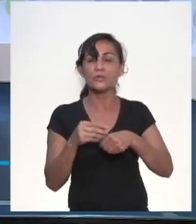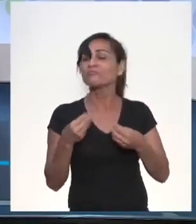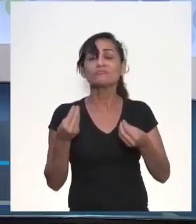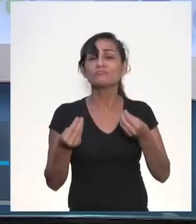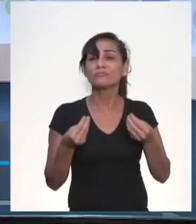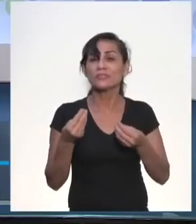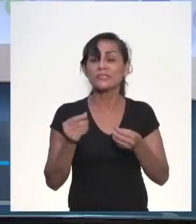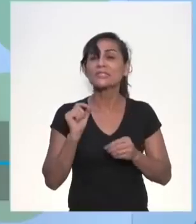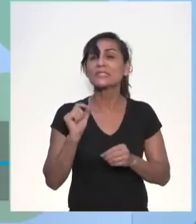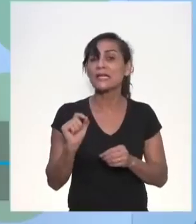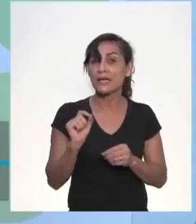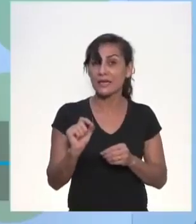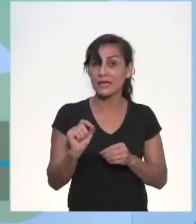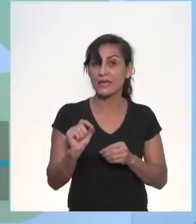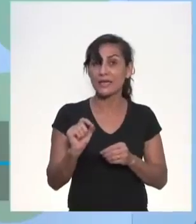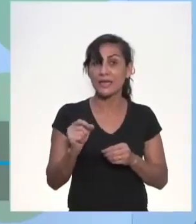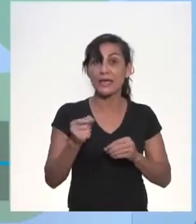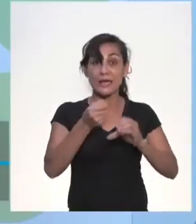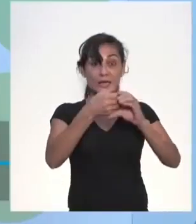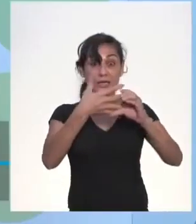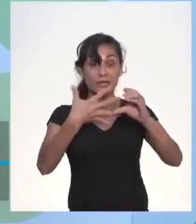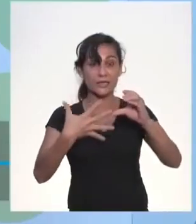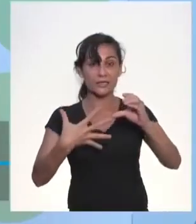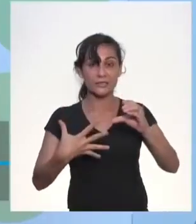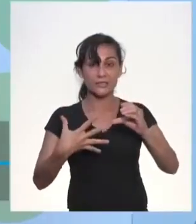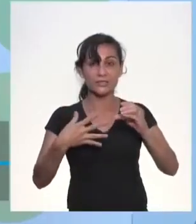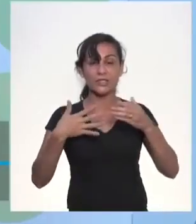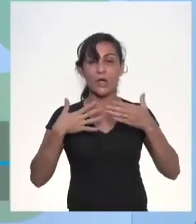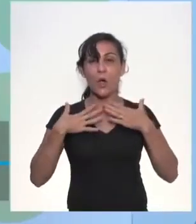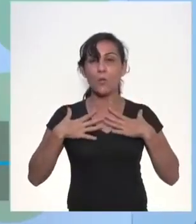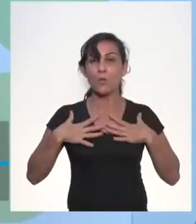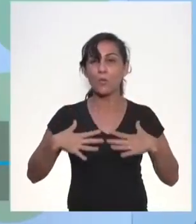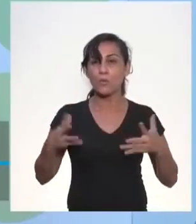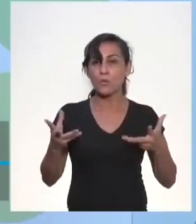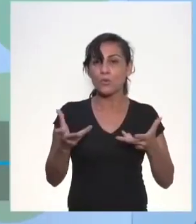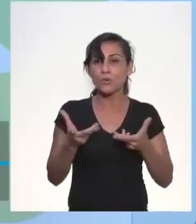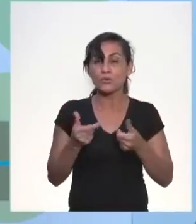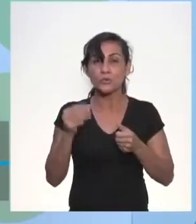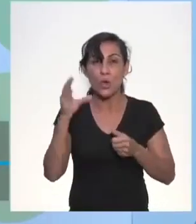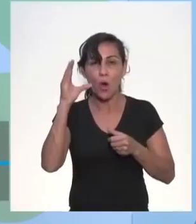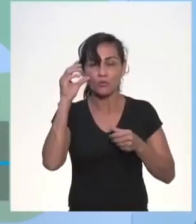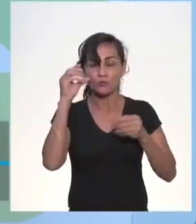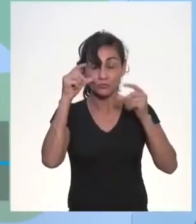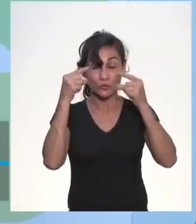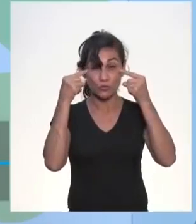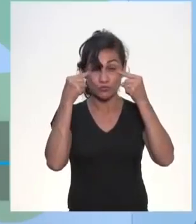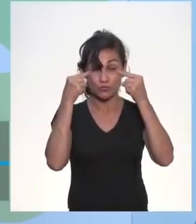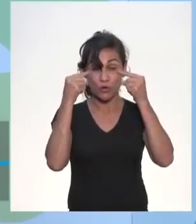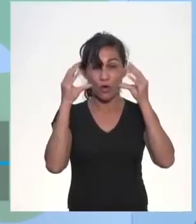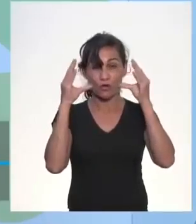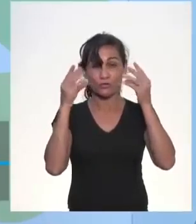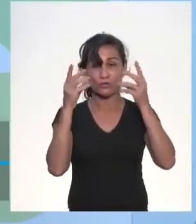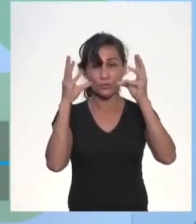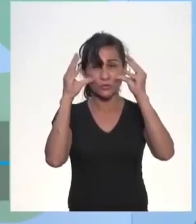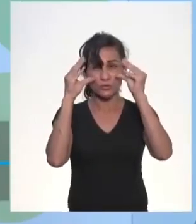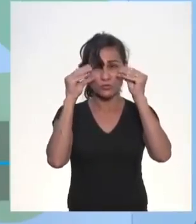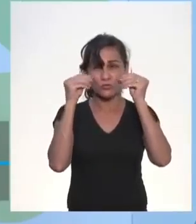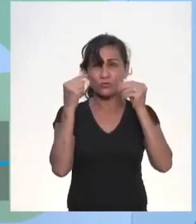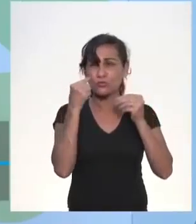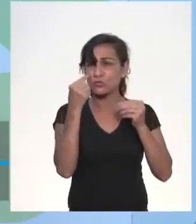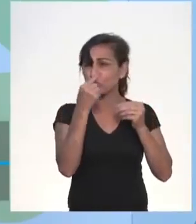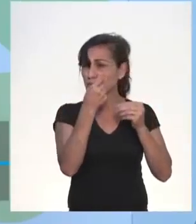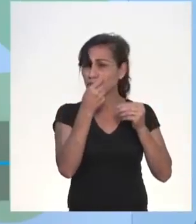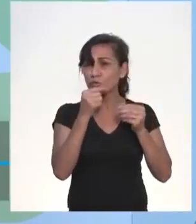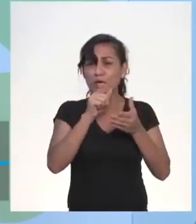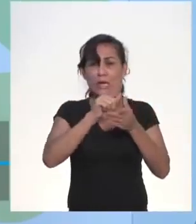seria realmente a característica tão puros, né? Os olhos lindos tão puros. Porque essa característica puros não quer dizer da limpeza dos